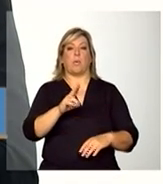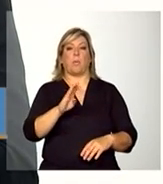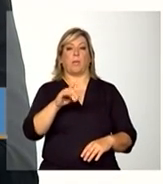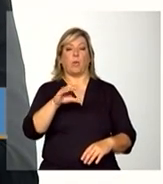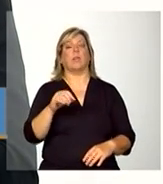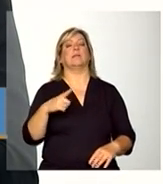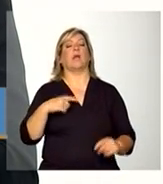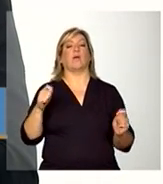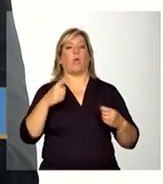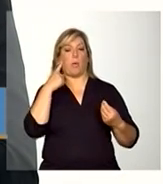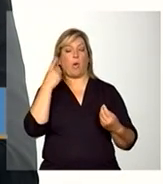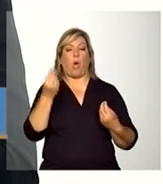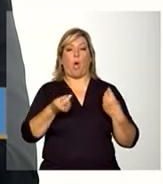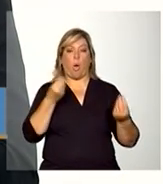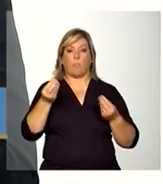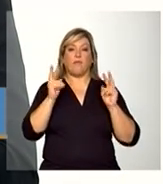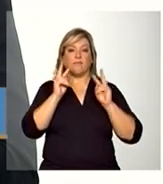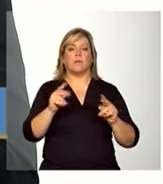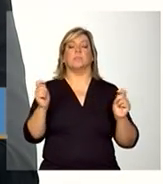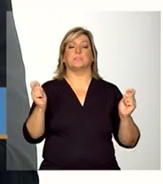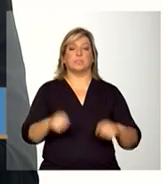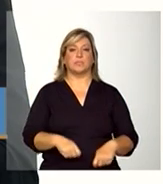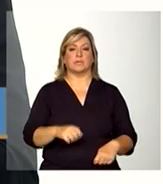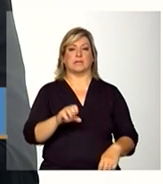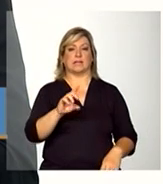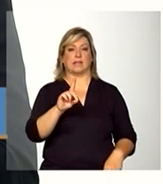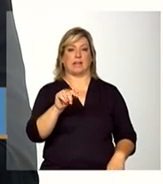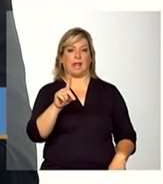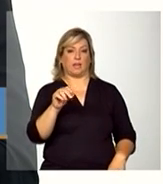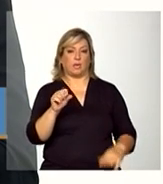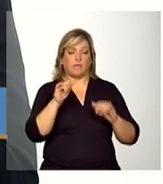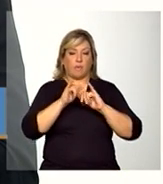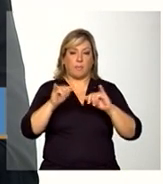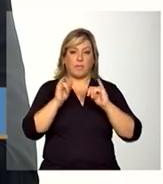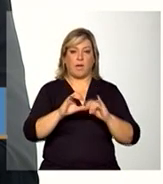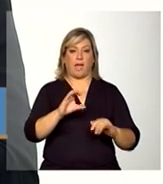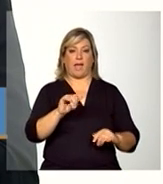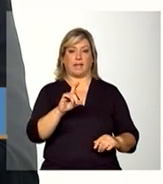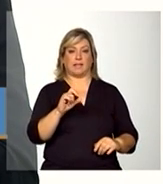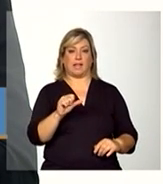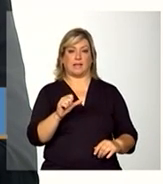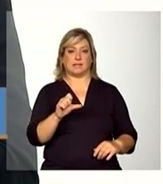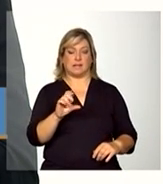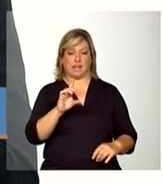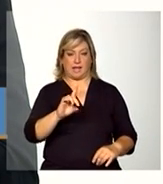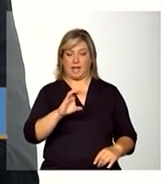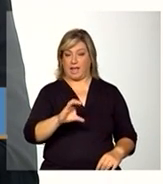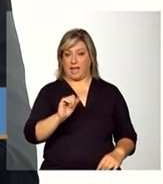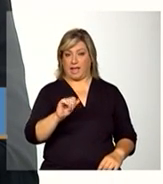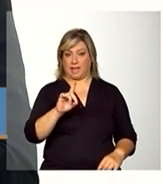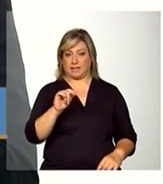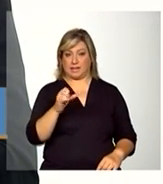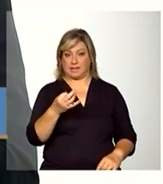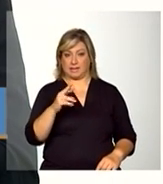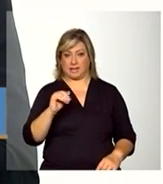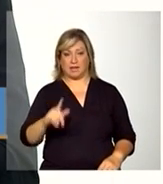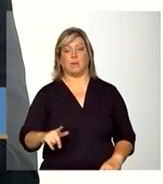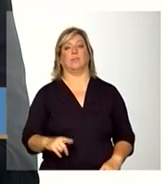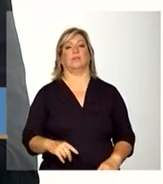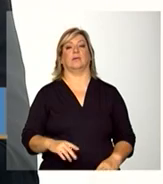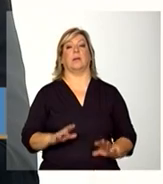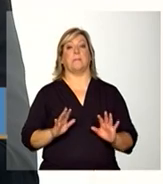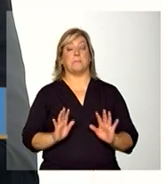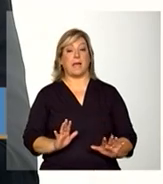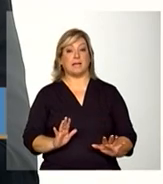de eh dados públicos da dos recursos humanos das pessoas físicas mas eh no acesso